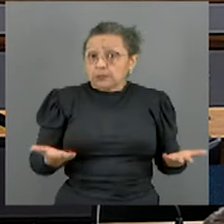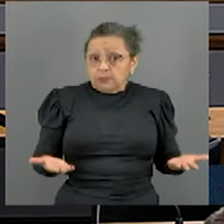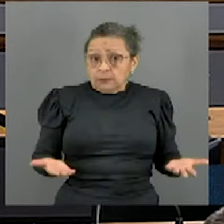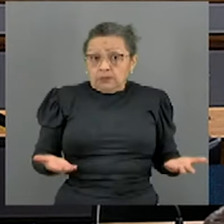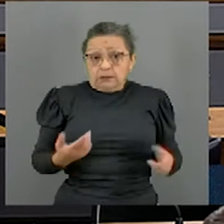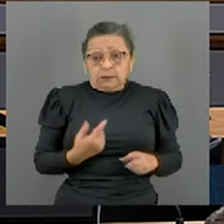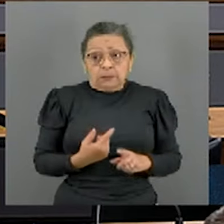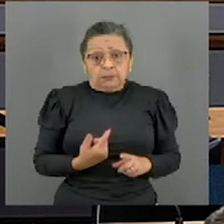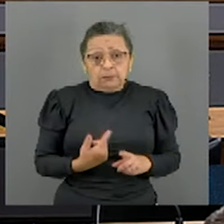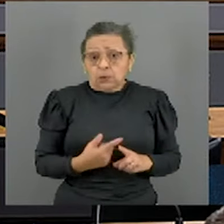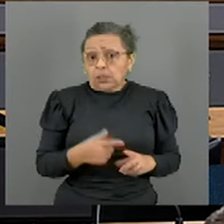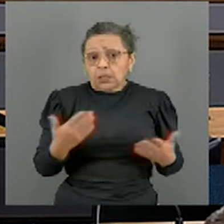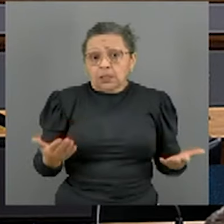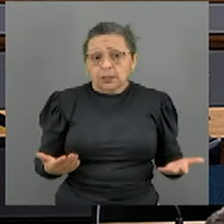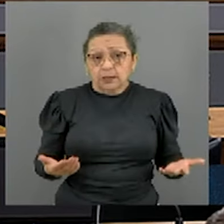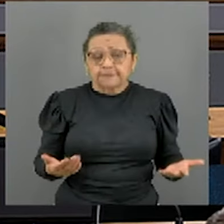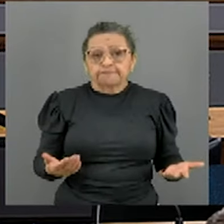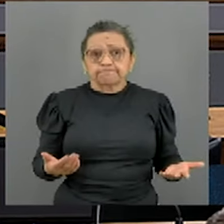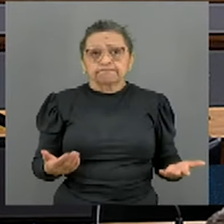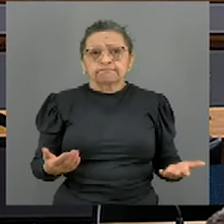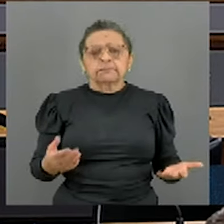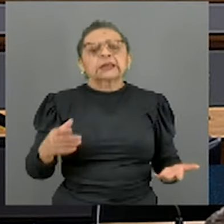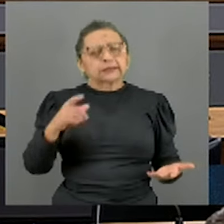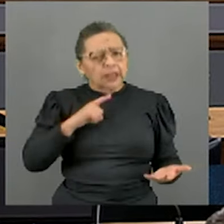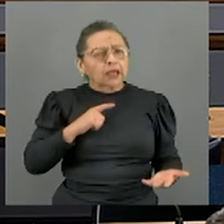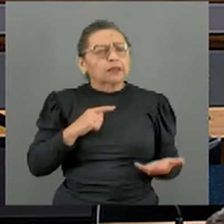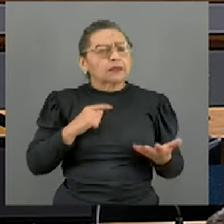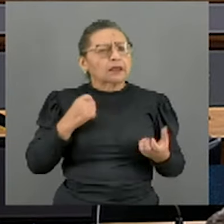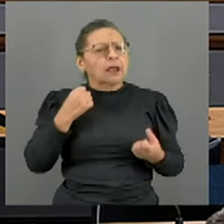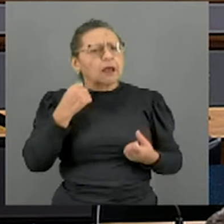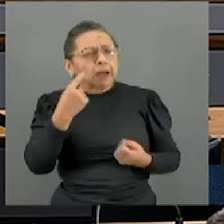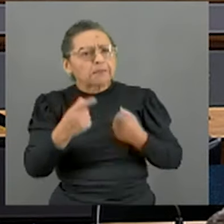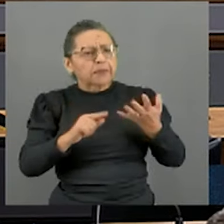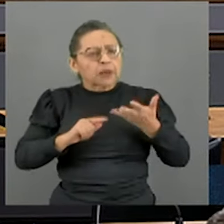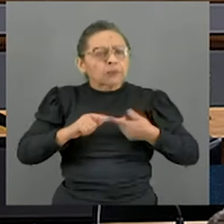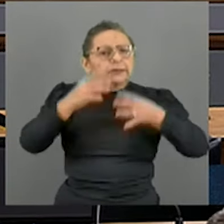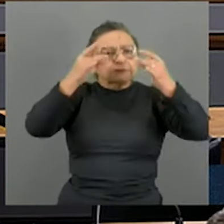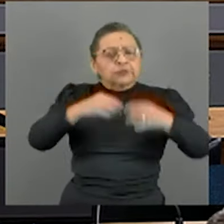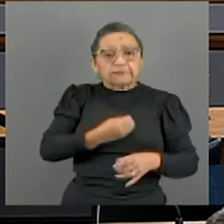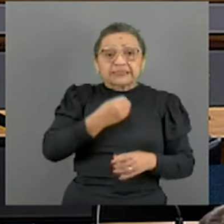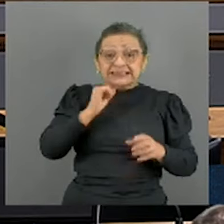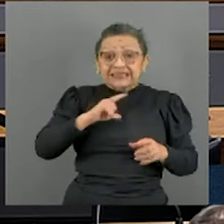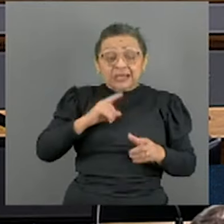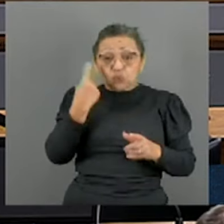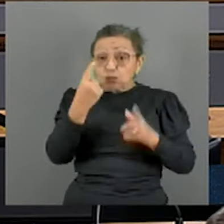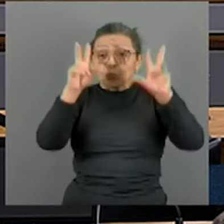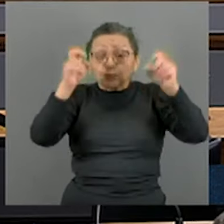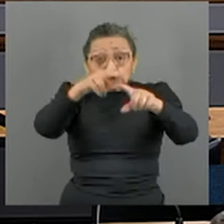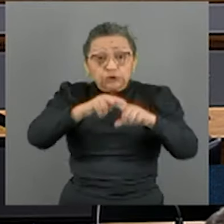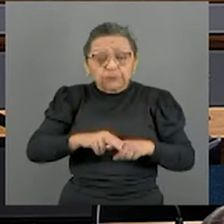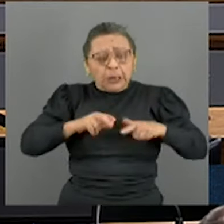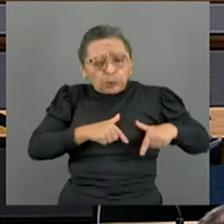porque a gente tem algumas definições na vida e quando a gente tem uma causa para lutar até o final da vida, é algo